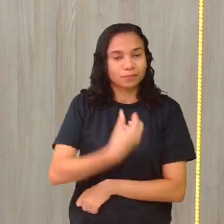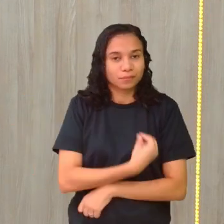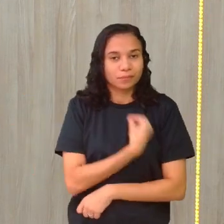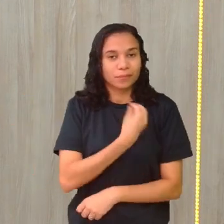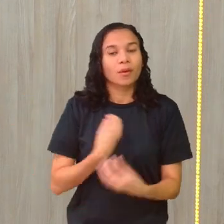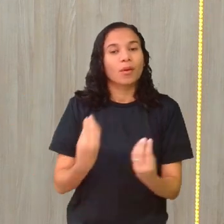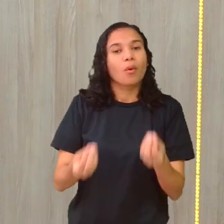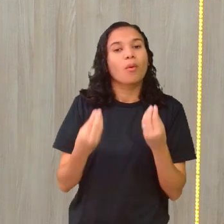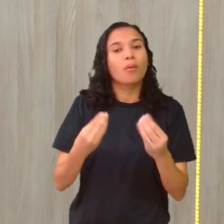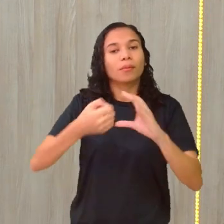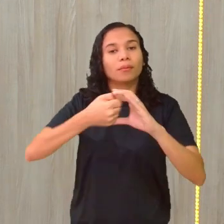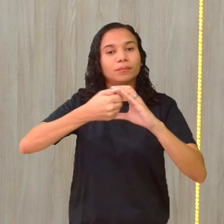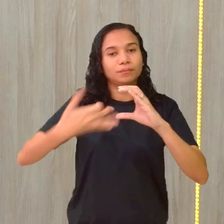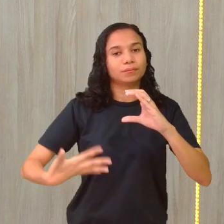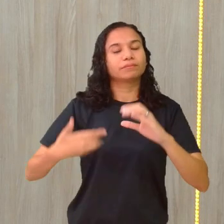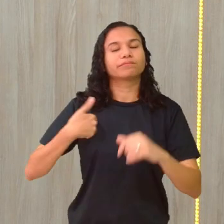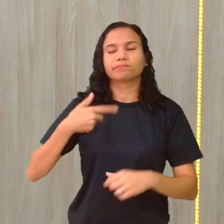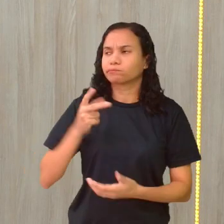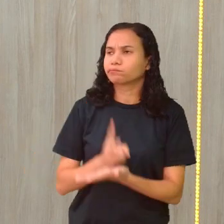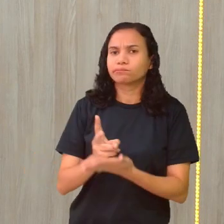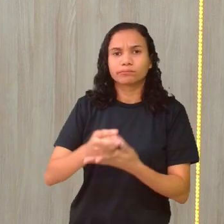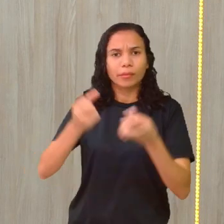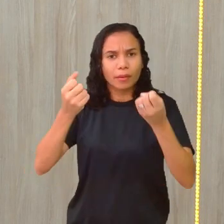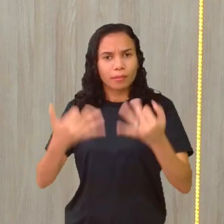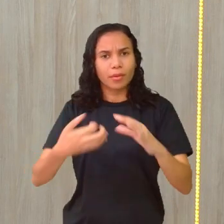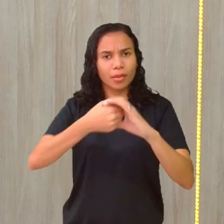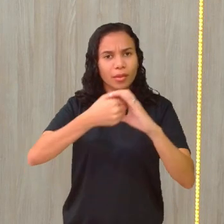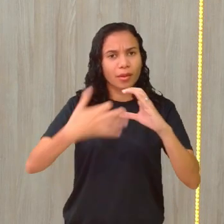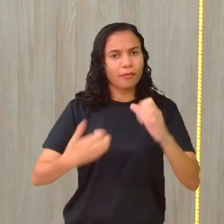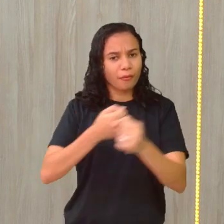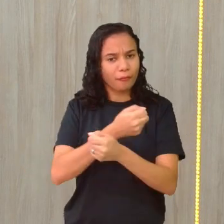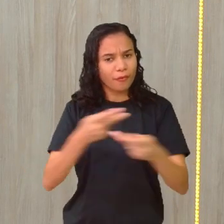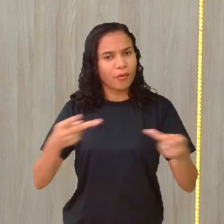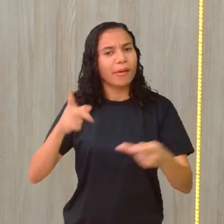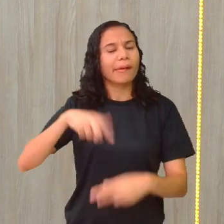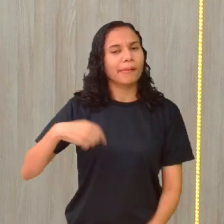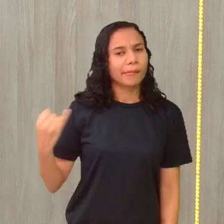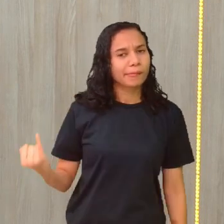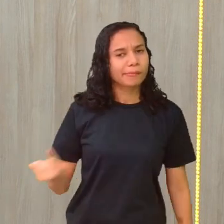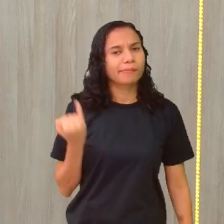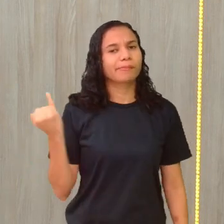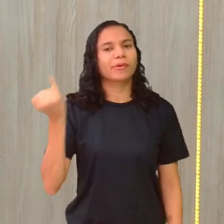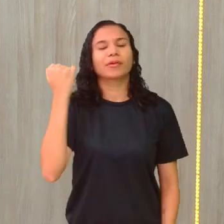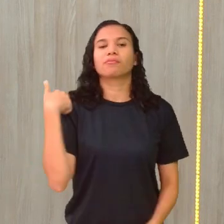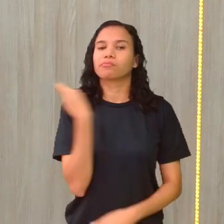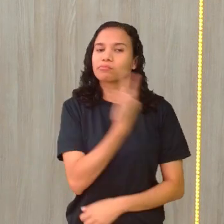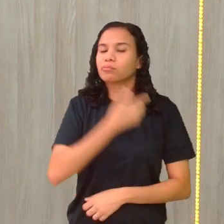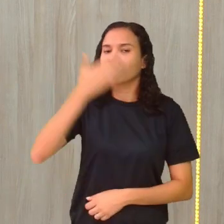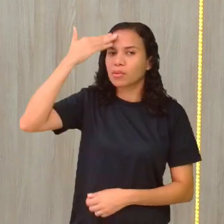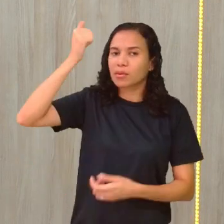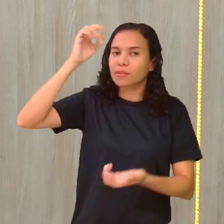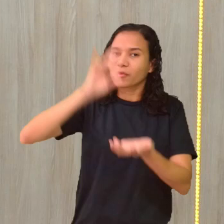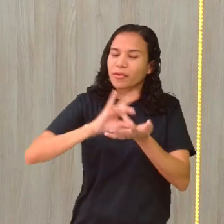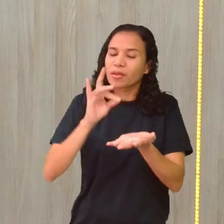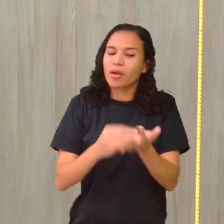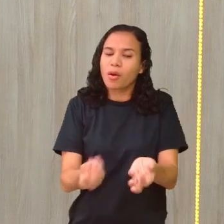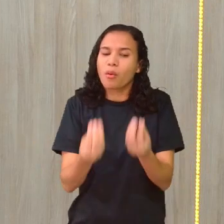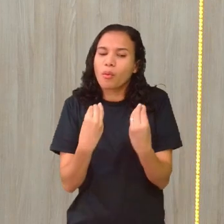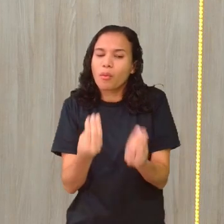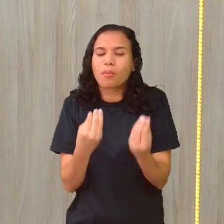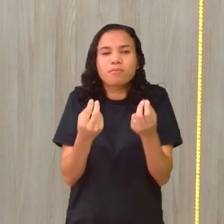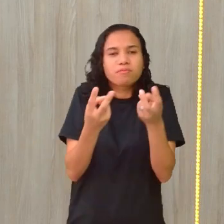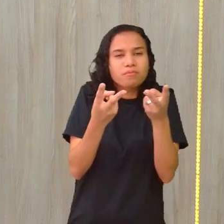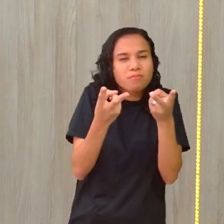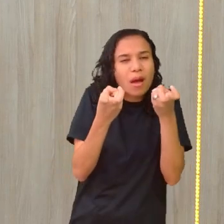a gente classifica. Eu sempre falo de classificações com vocês, né? Que é muito importante a gente saber aí como